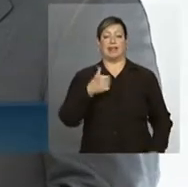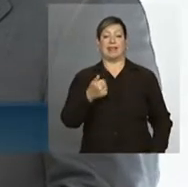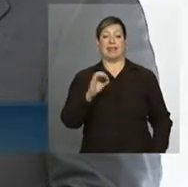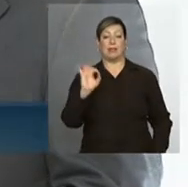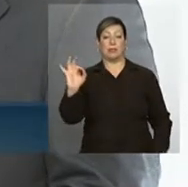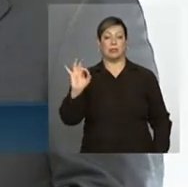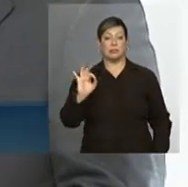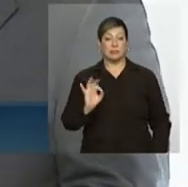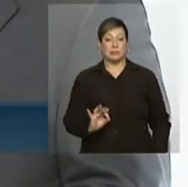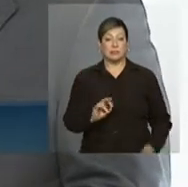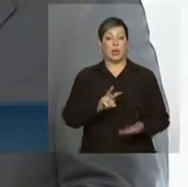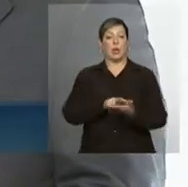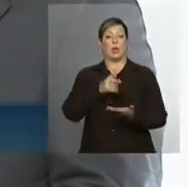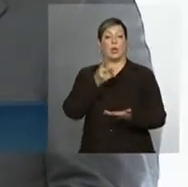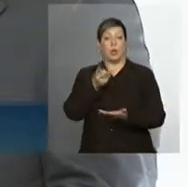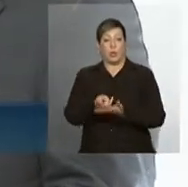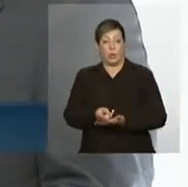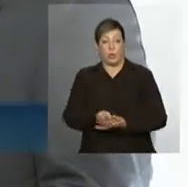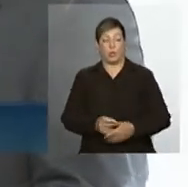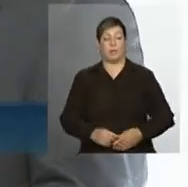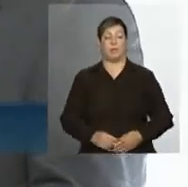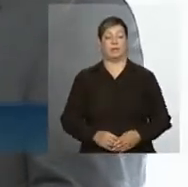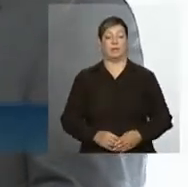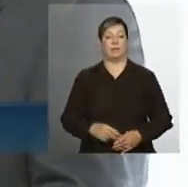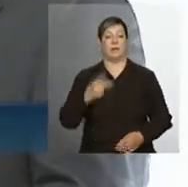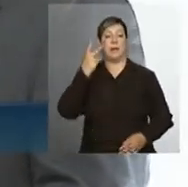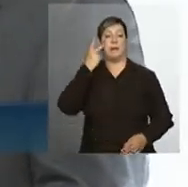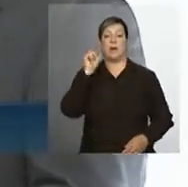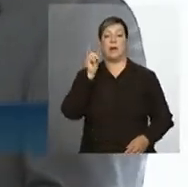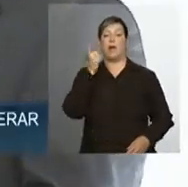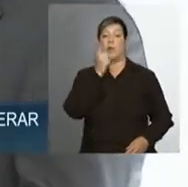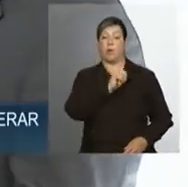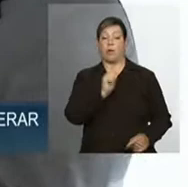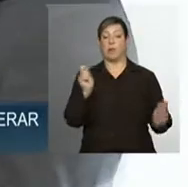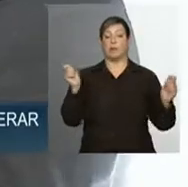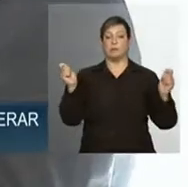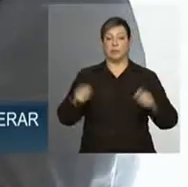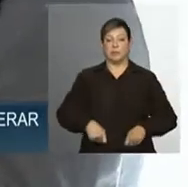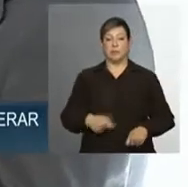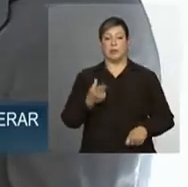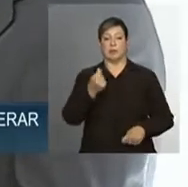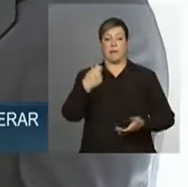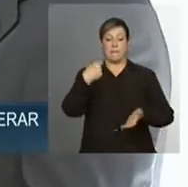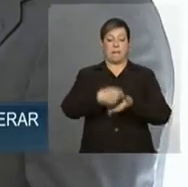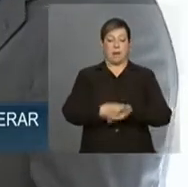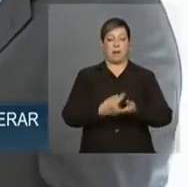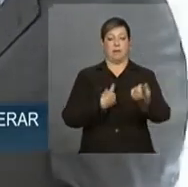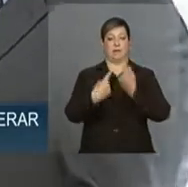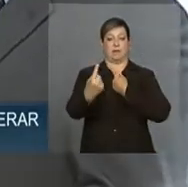10% duplicados para que seja possível a cobrança de pedágio.